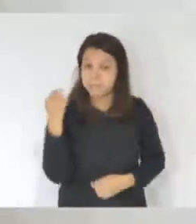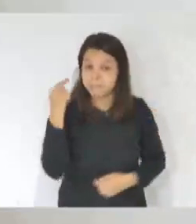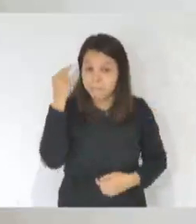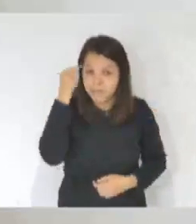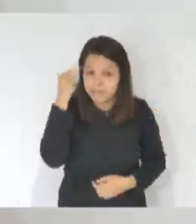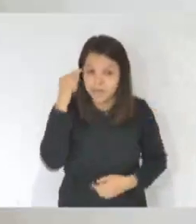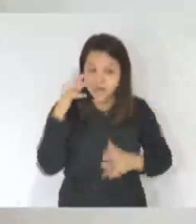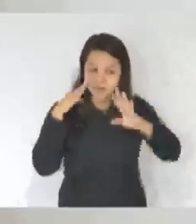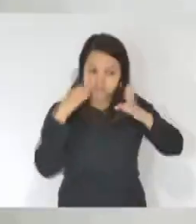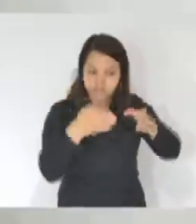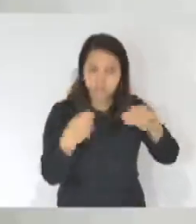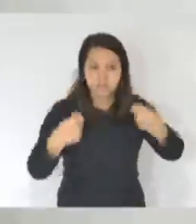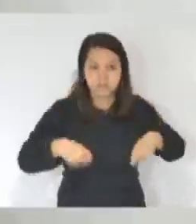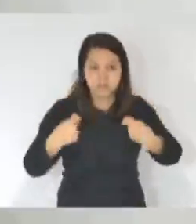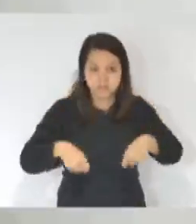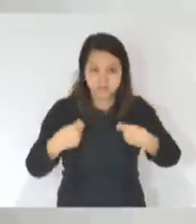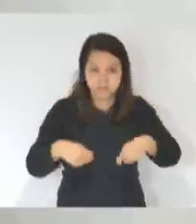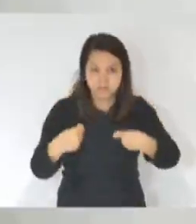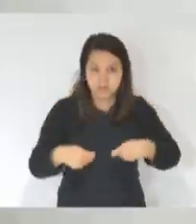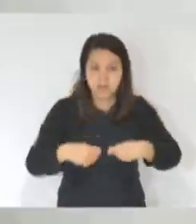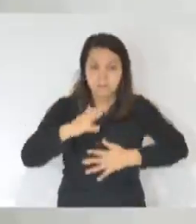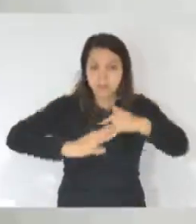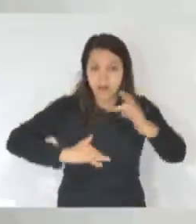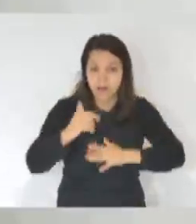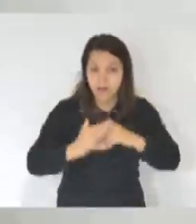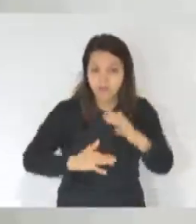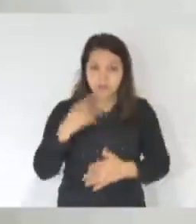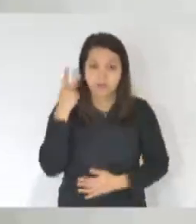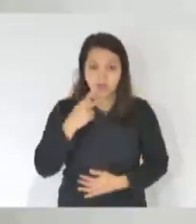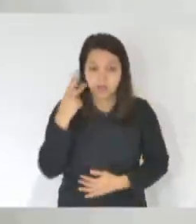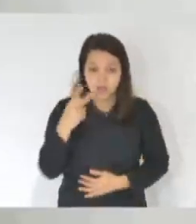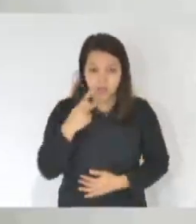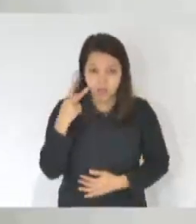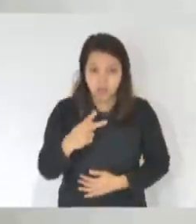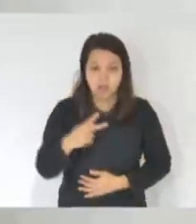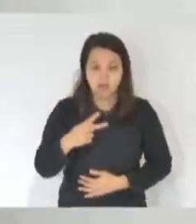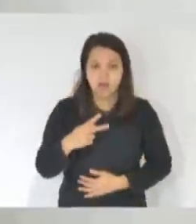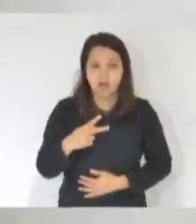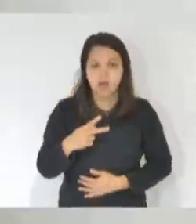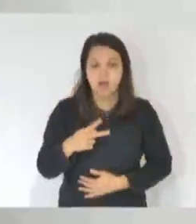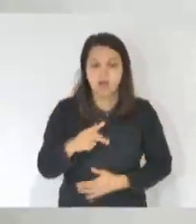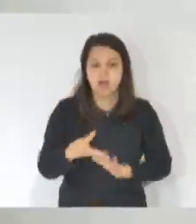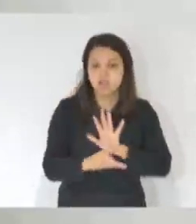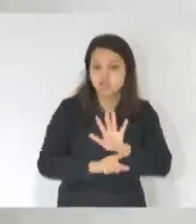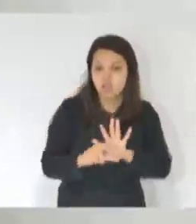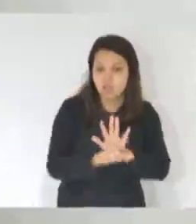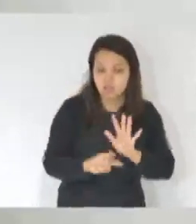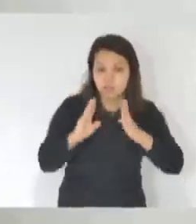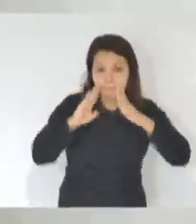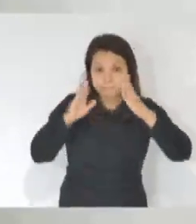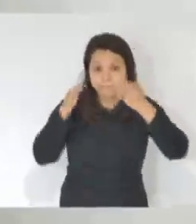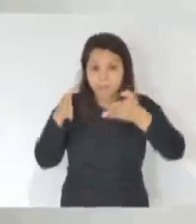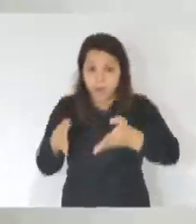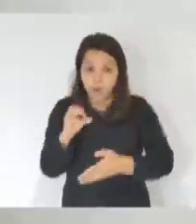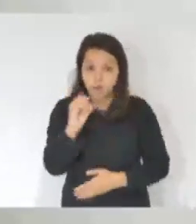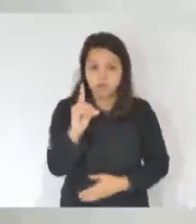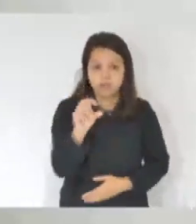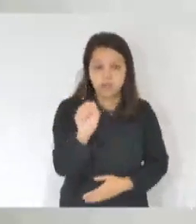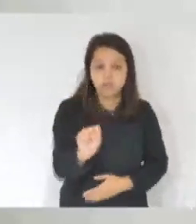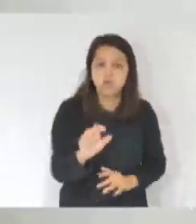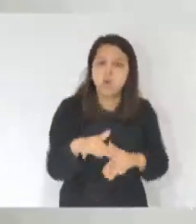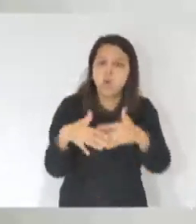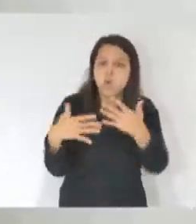dos parlamentares: atividade legislativa focada nos ODSs, análise do orçamento, pensando a quais